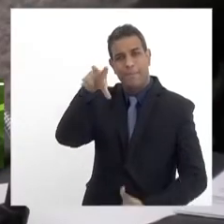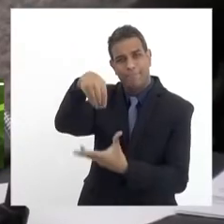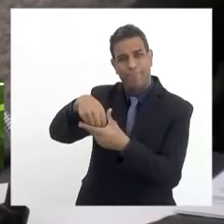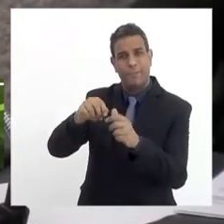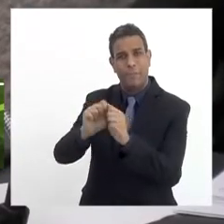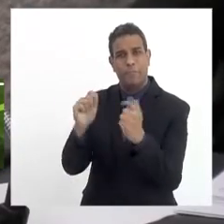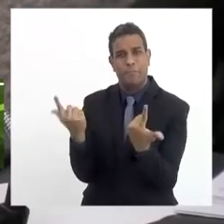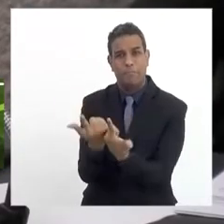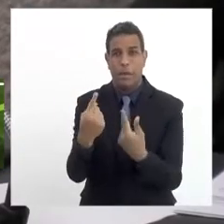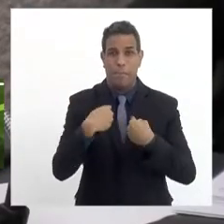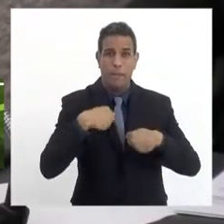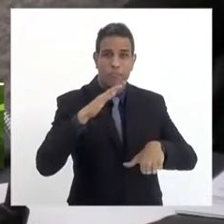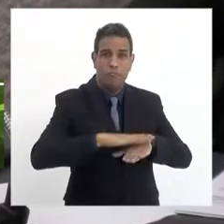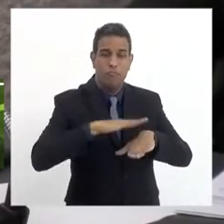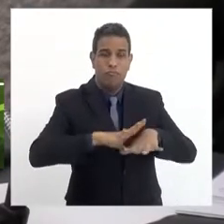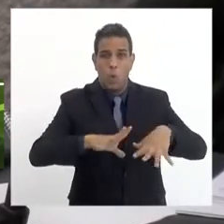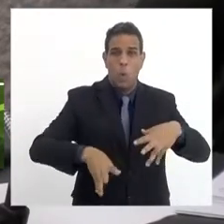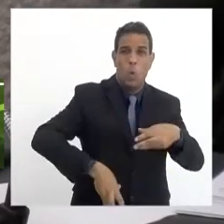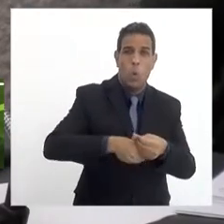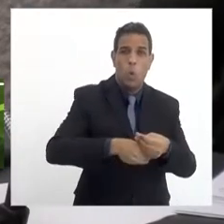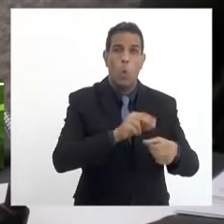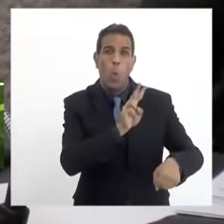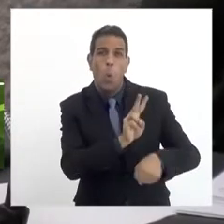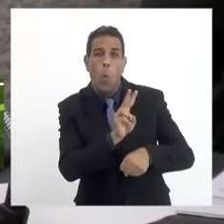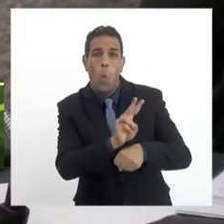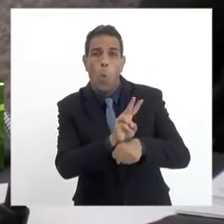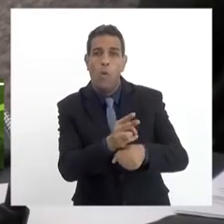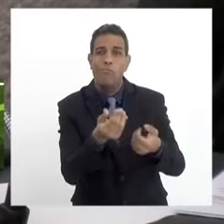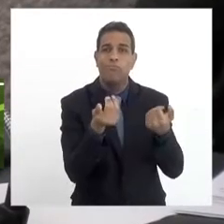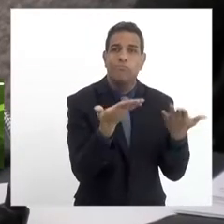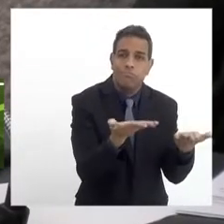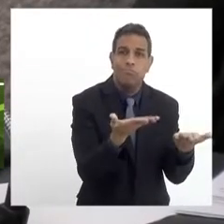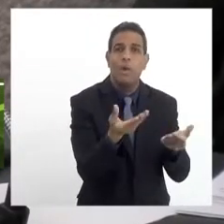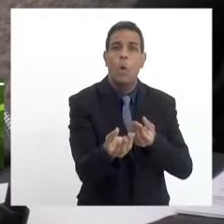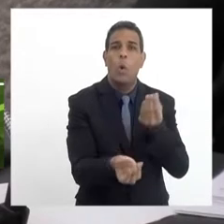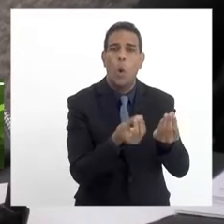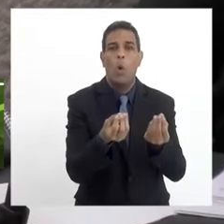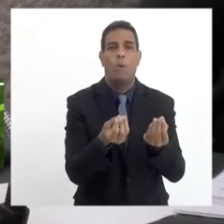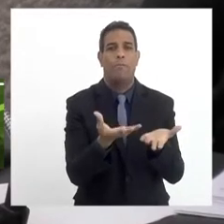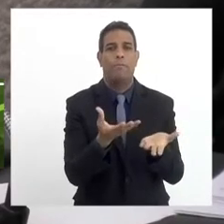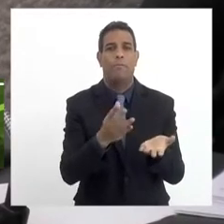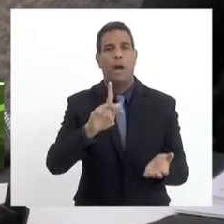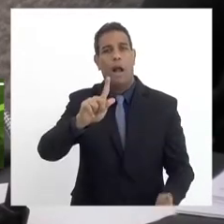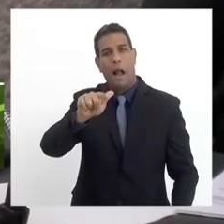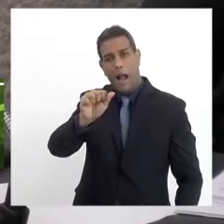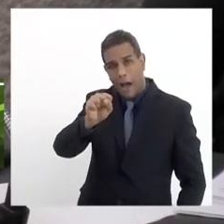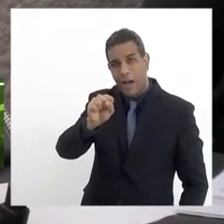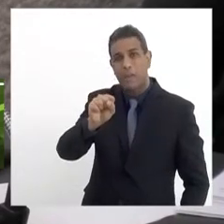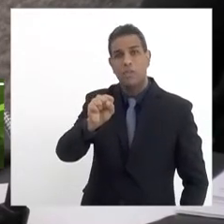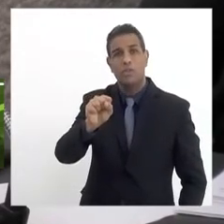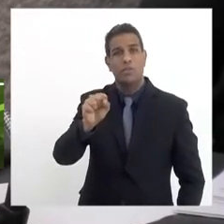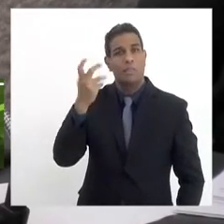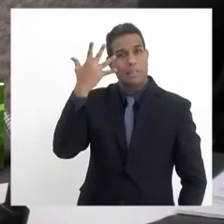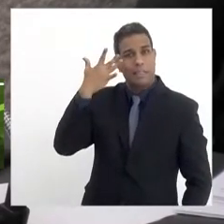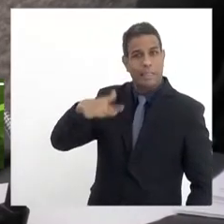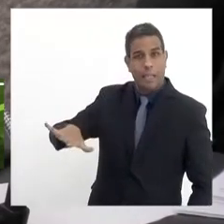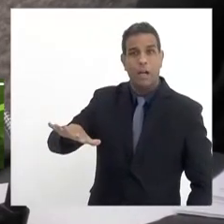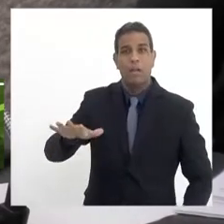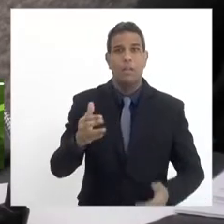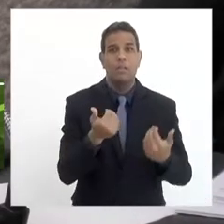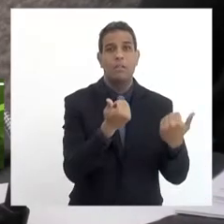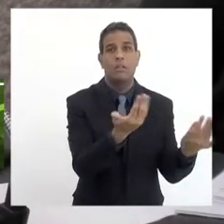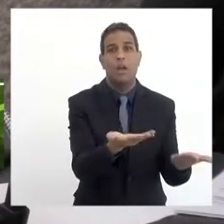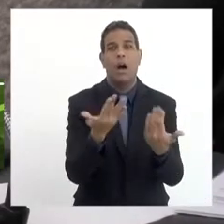de minha autoria, no sentido de fazer a fiscalização do fornecimento de gás natural para postos de